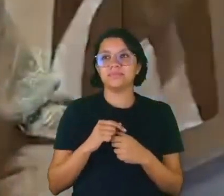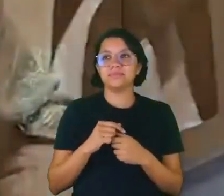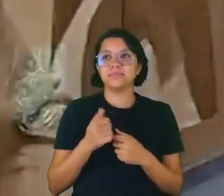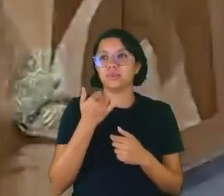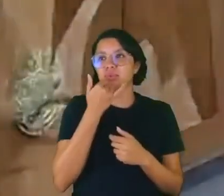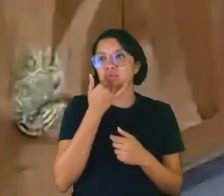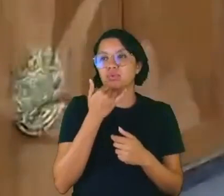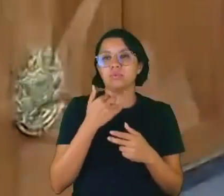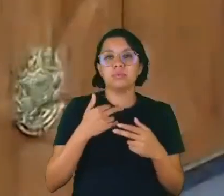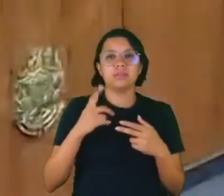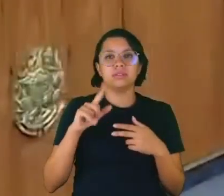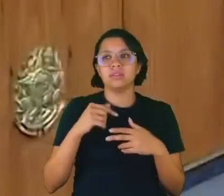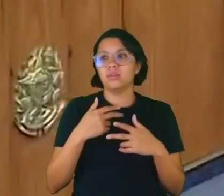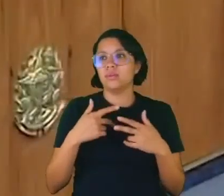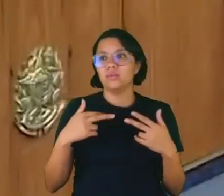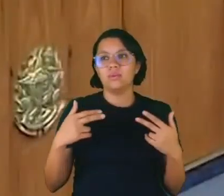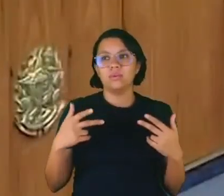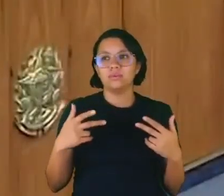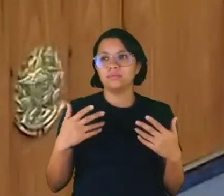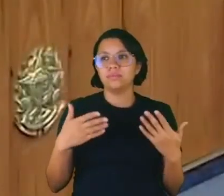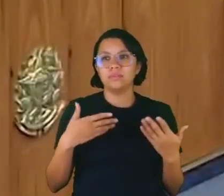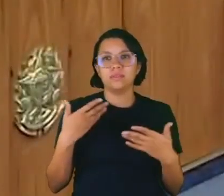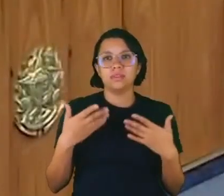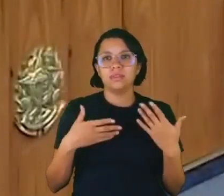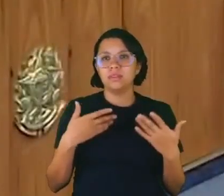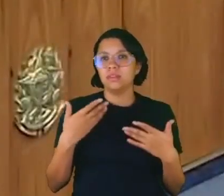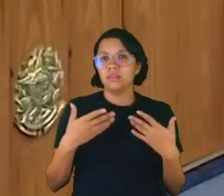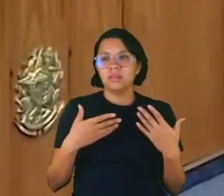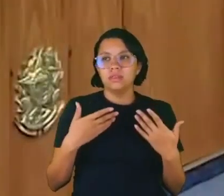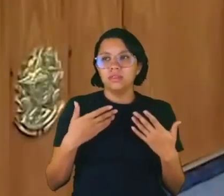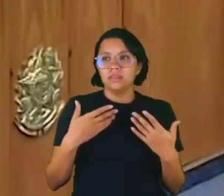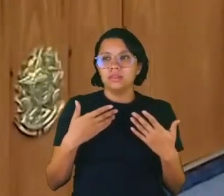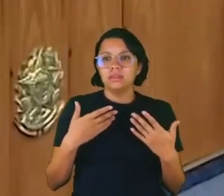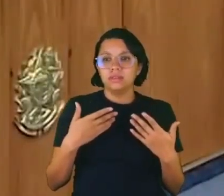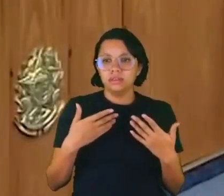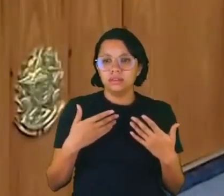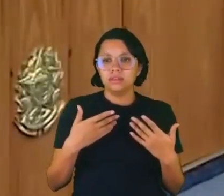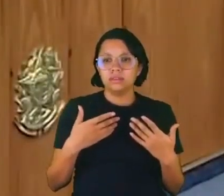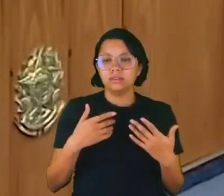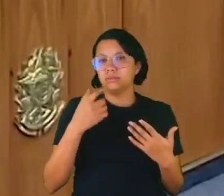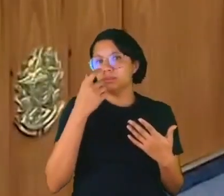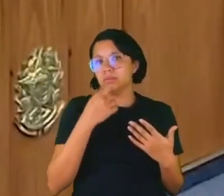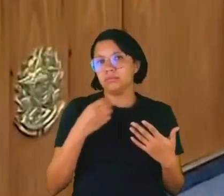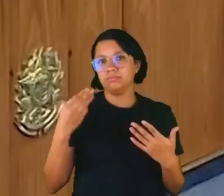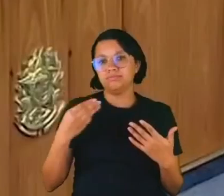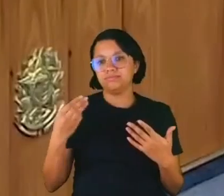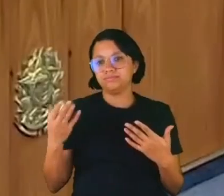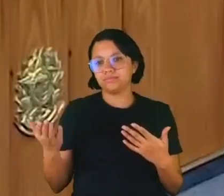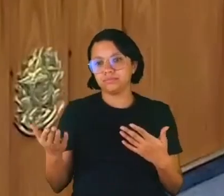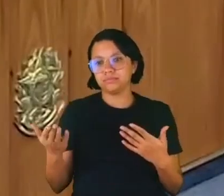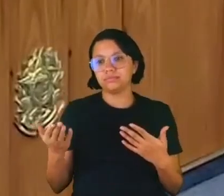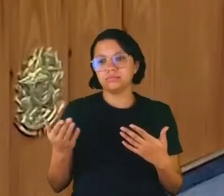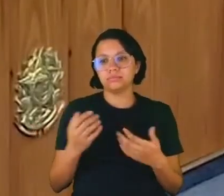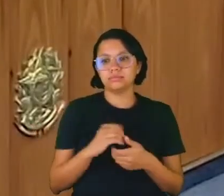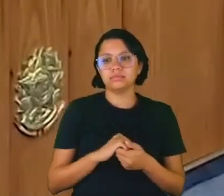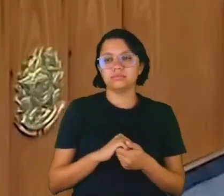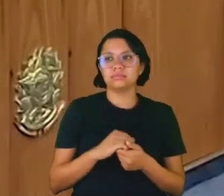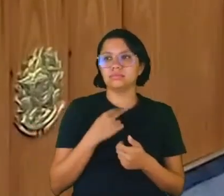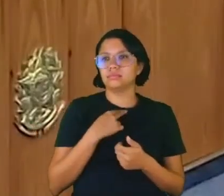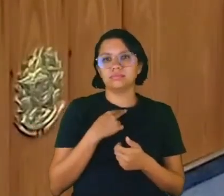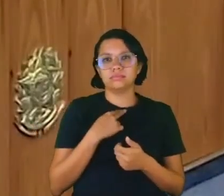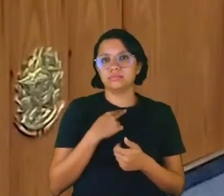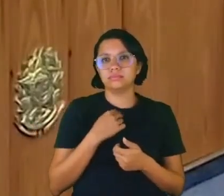Desculpem, mas essas são coisas que nós precisamos. Não podemos ser uma terceira, né? Uma terceira instância, não